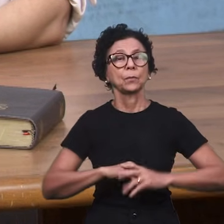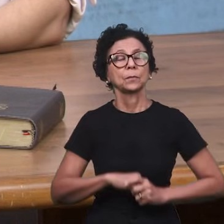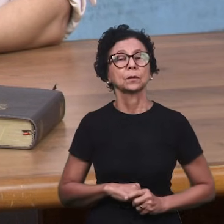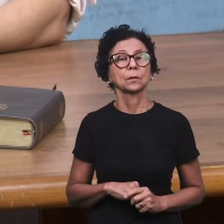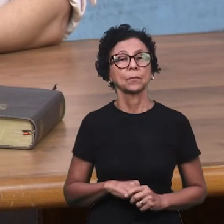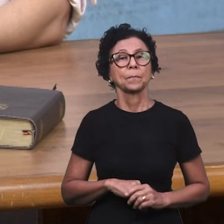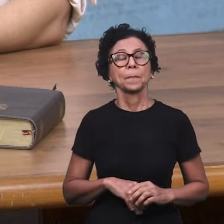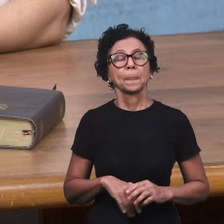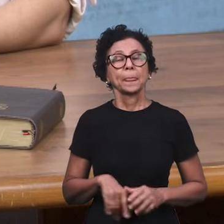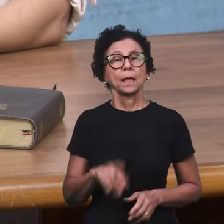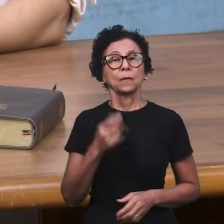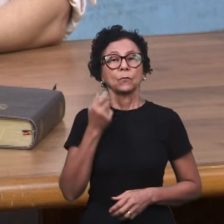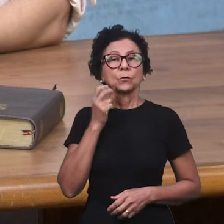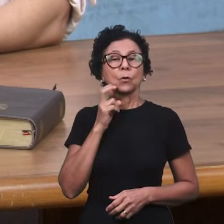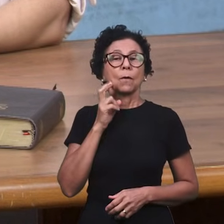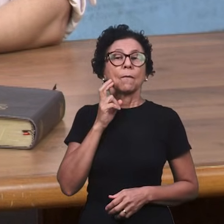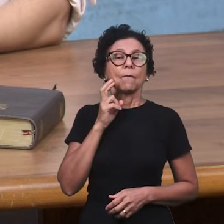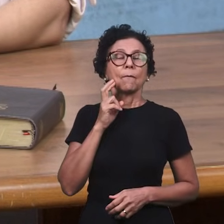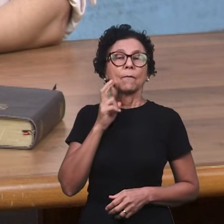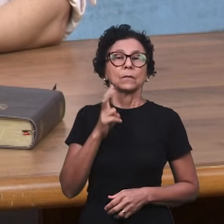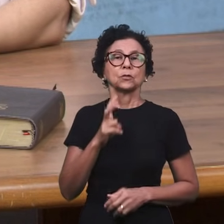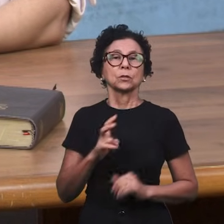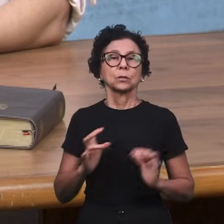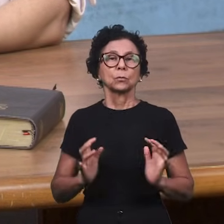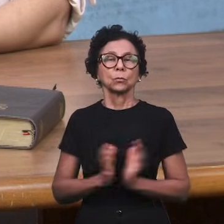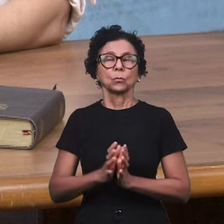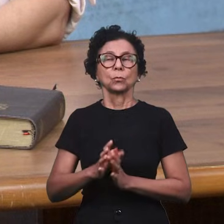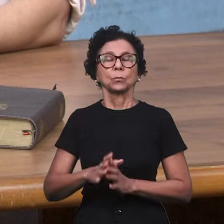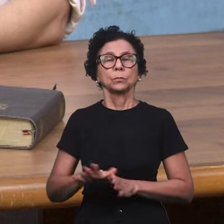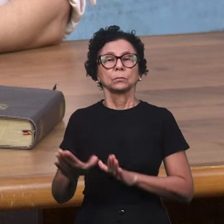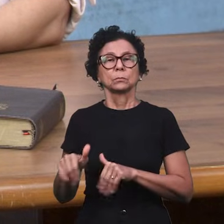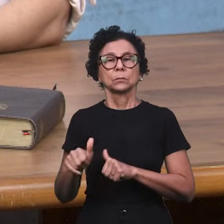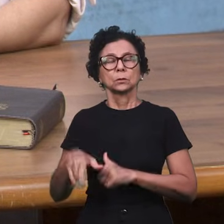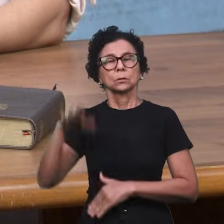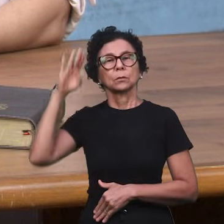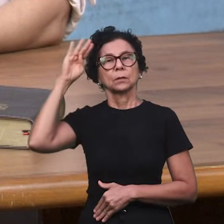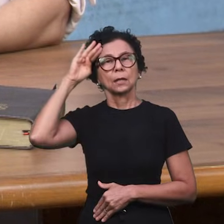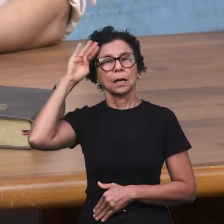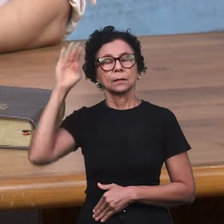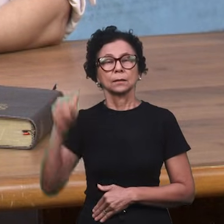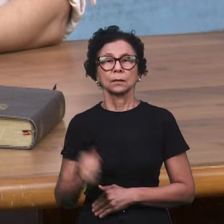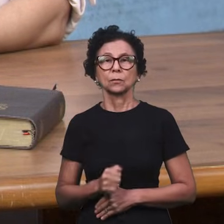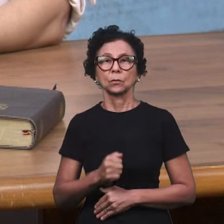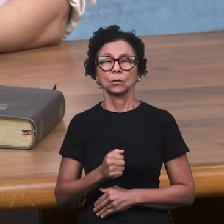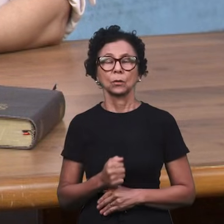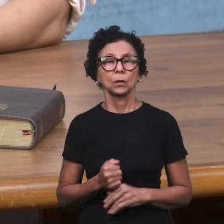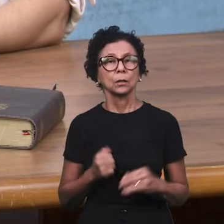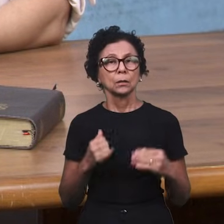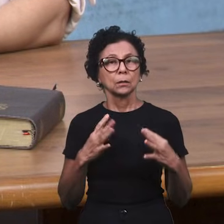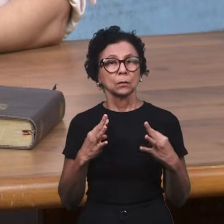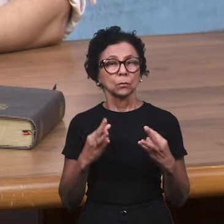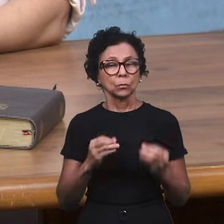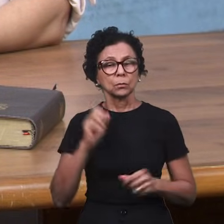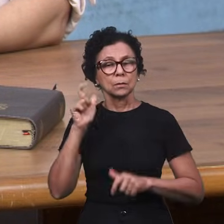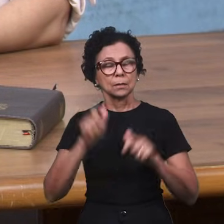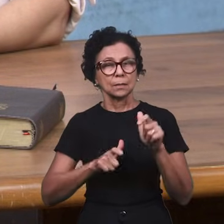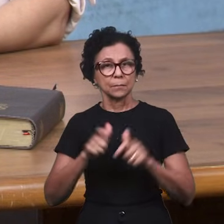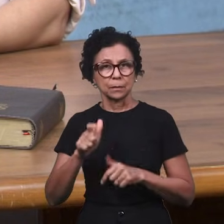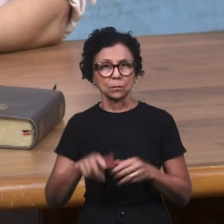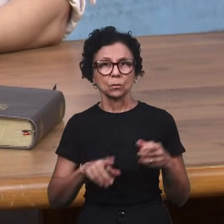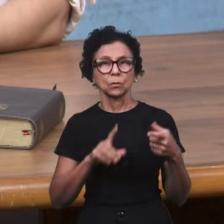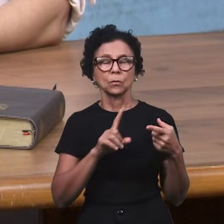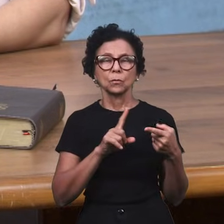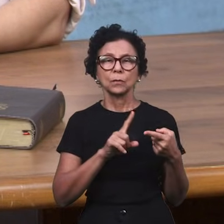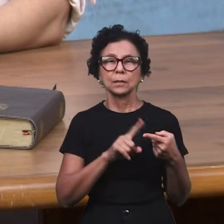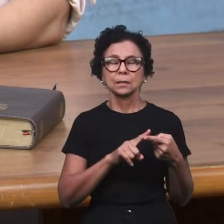guarda. E foram os heróis dos exércitos: Asael, irmão de Joabe,